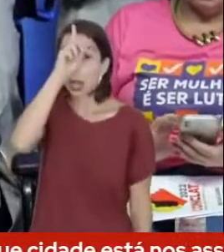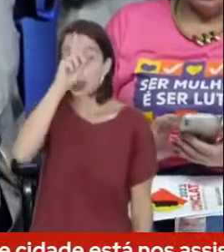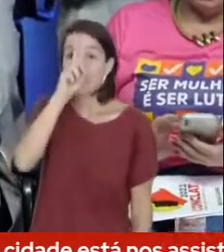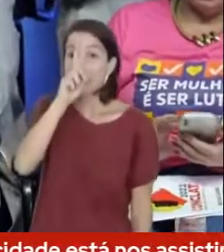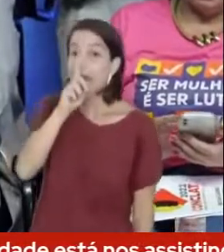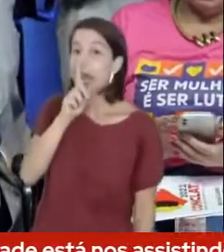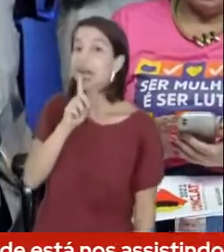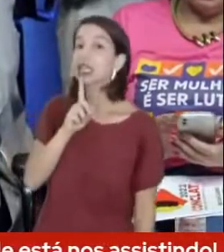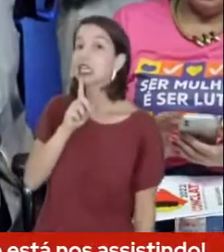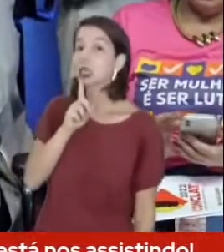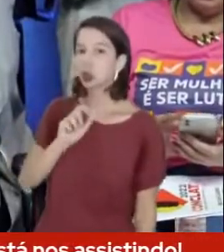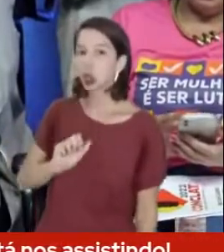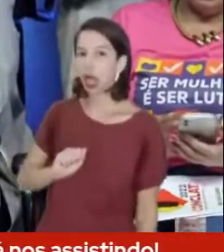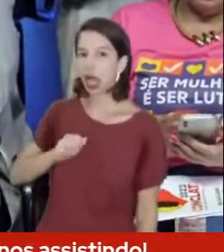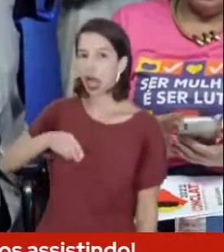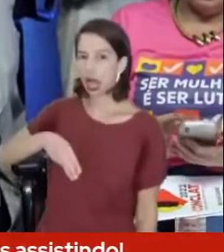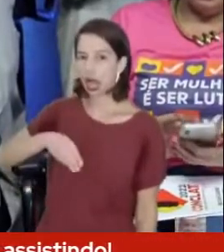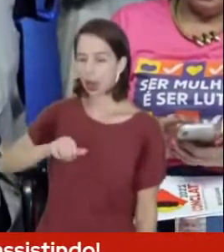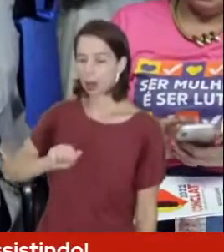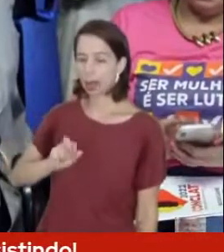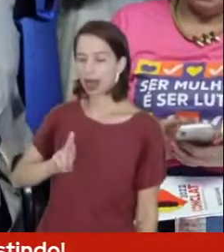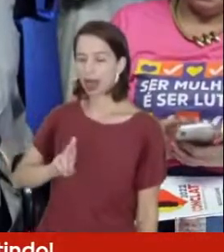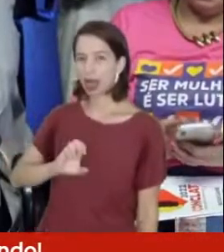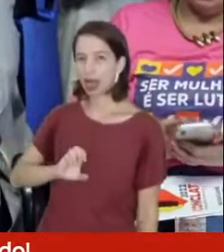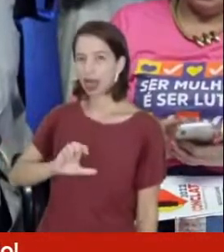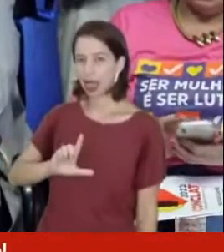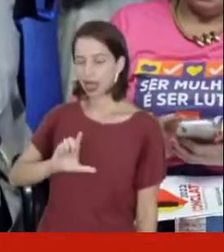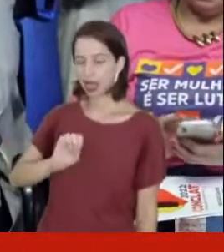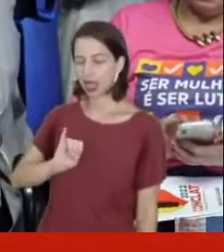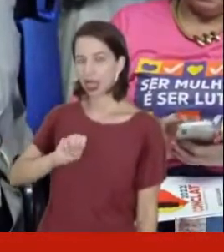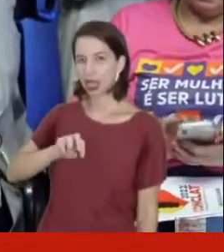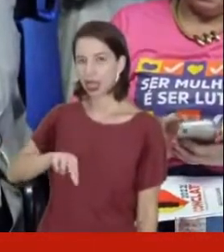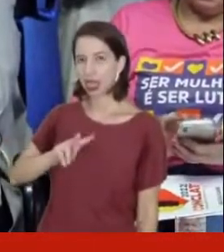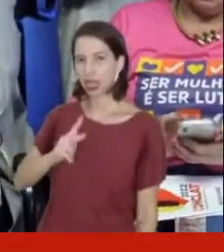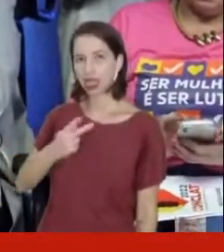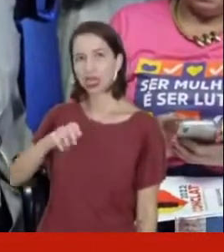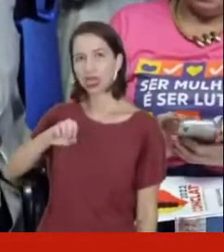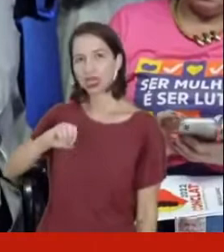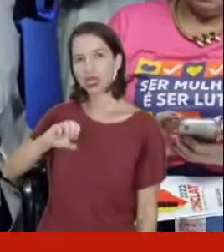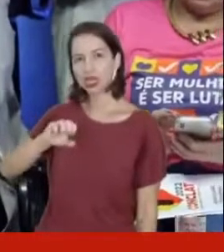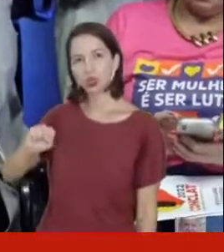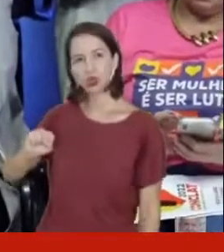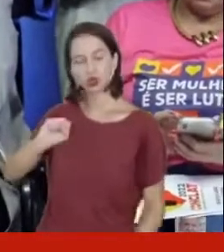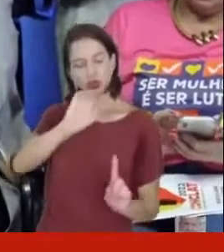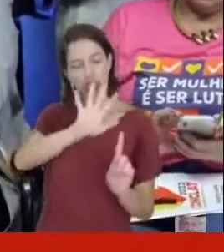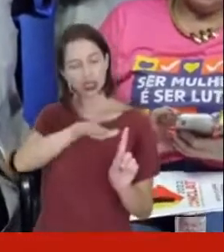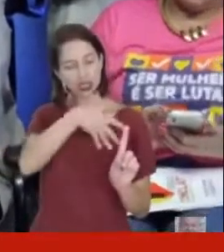presta essa homenagem às avessas com esta jaqueta que eu estou usando, negra,